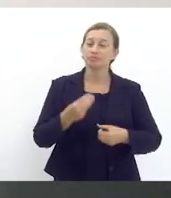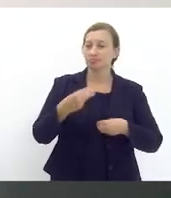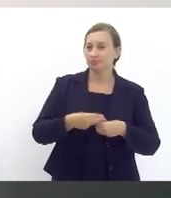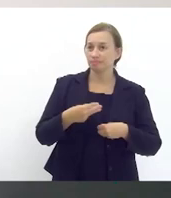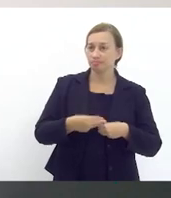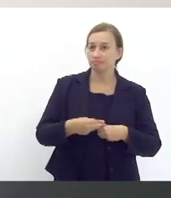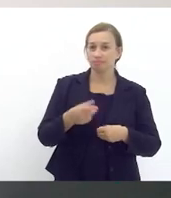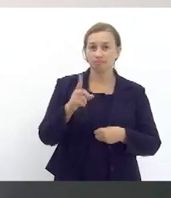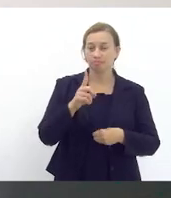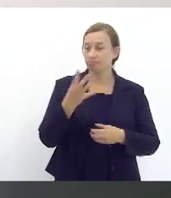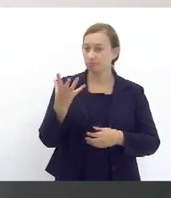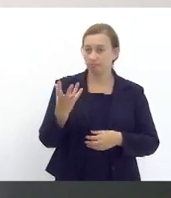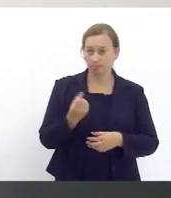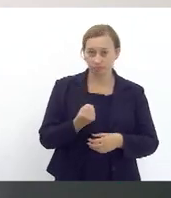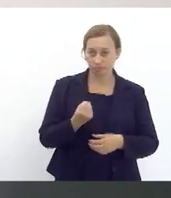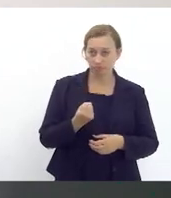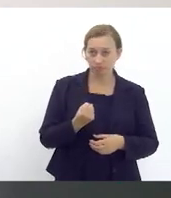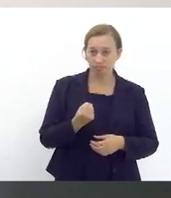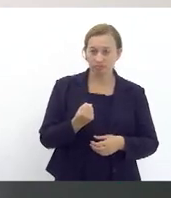não aderiu